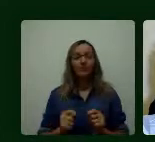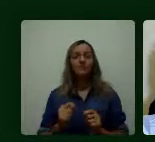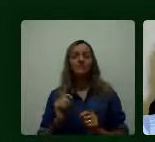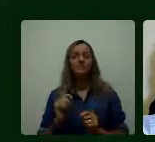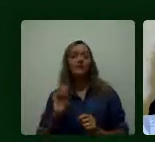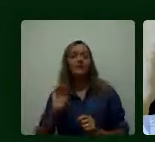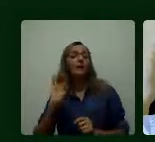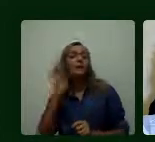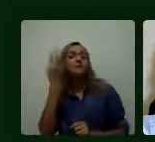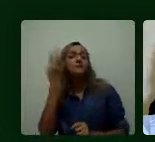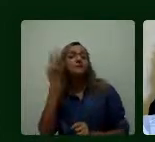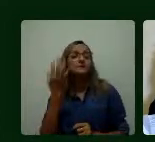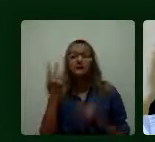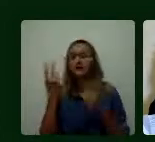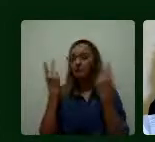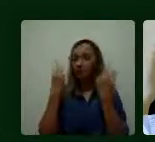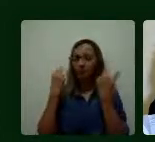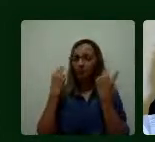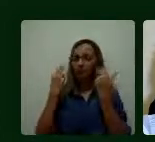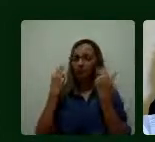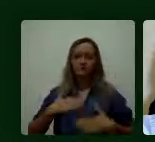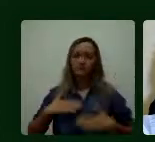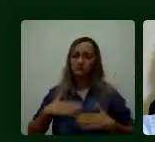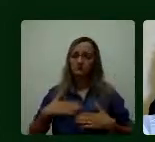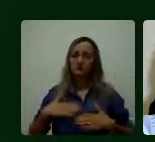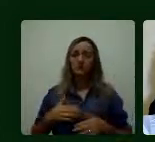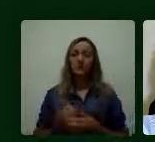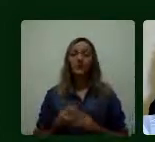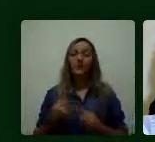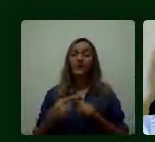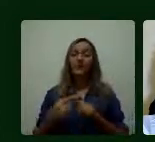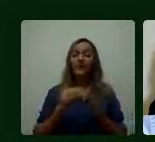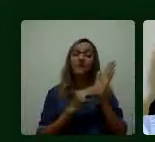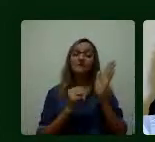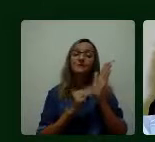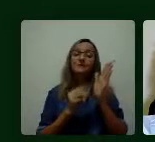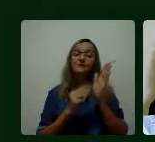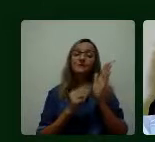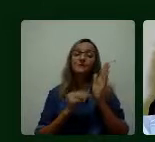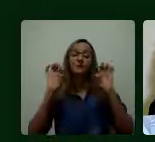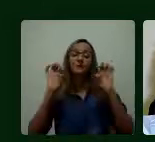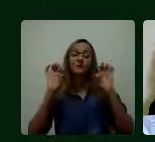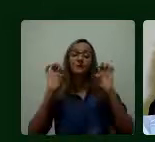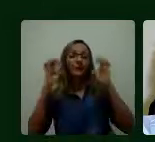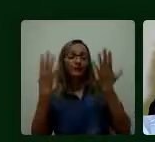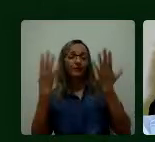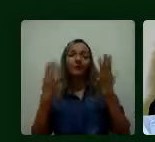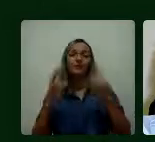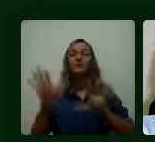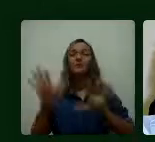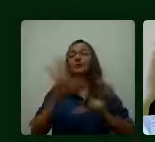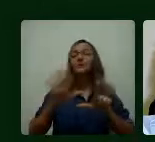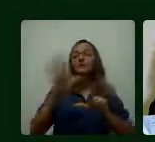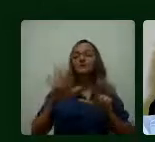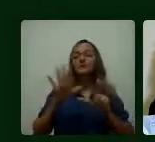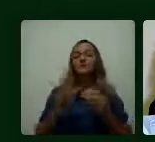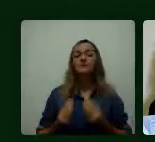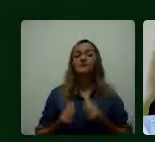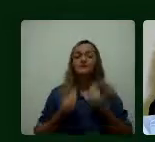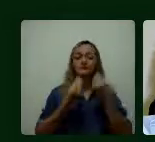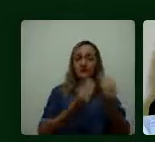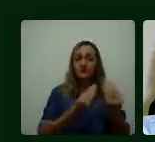Mas você pode explicar melhor isso, por favor? Exatamente, professor. Então, a gente vai conduzir essa maratona com três